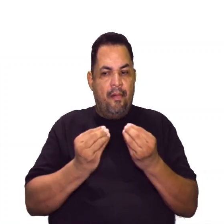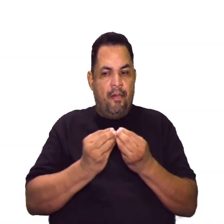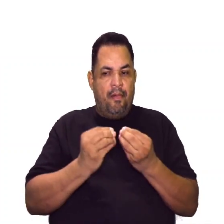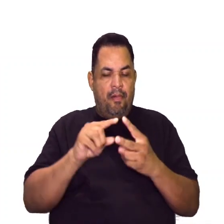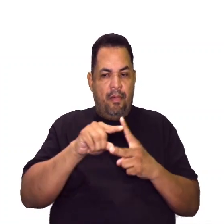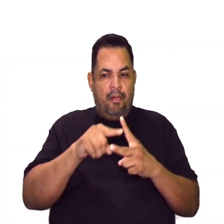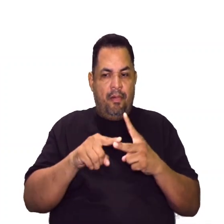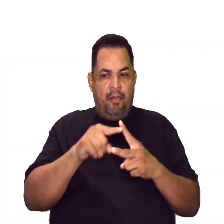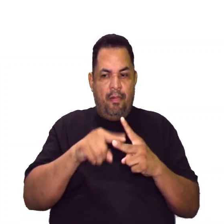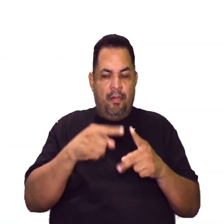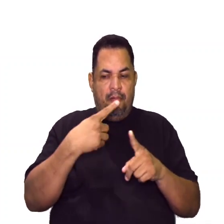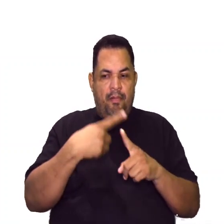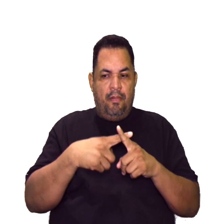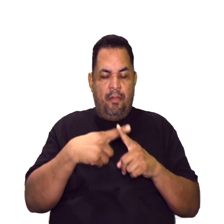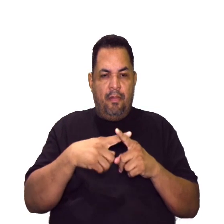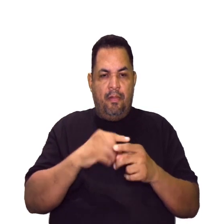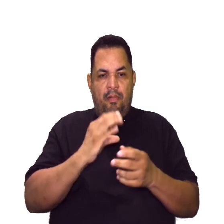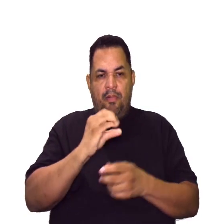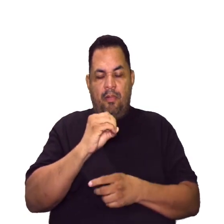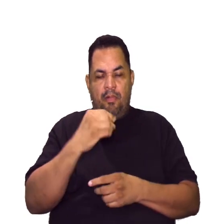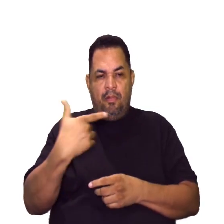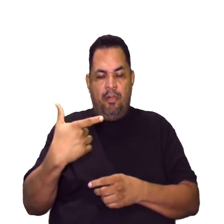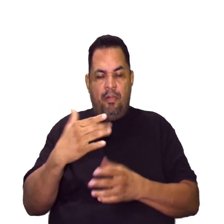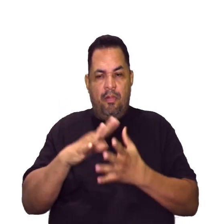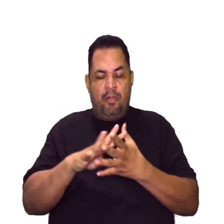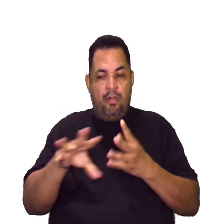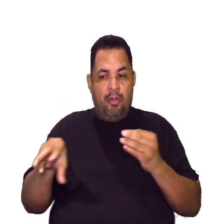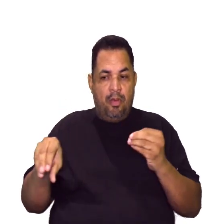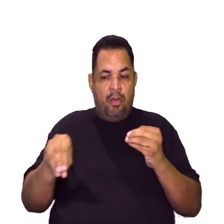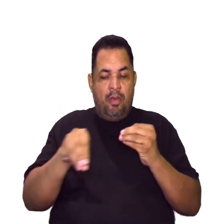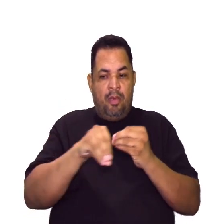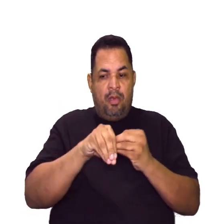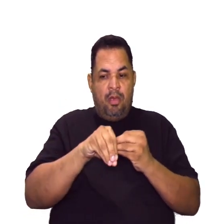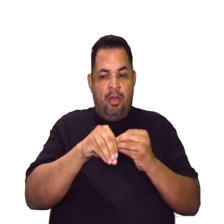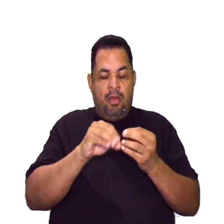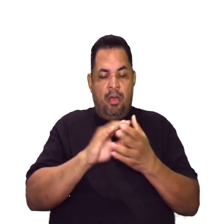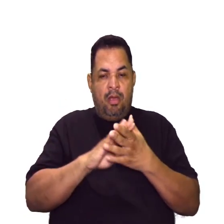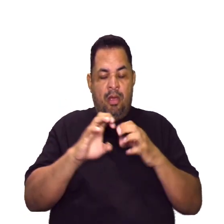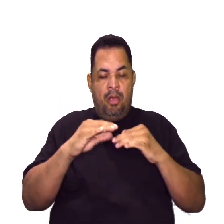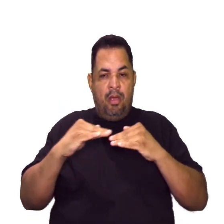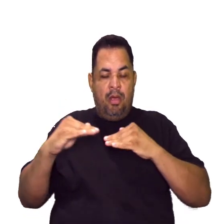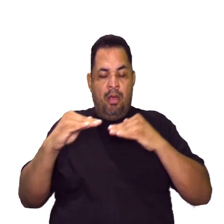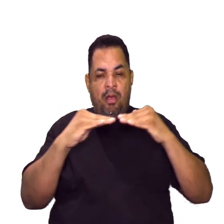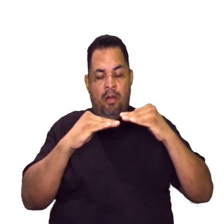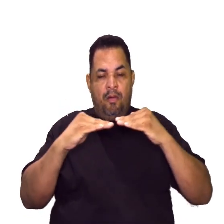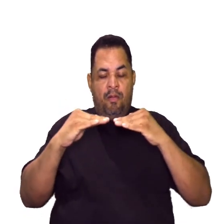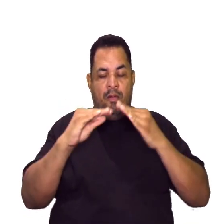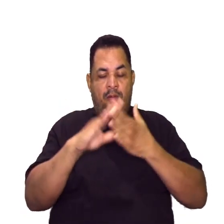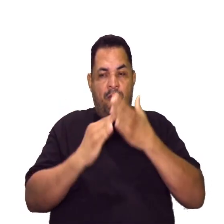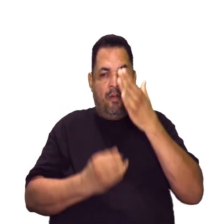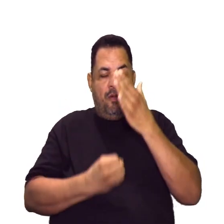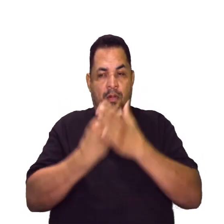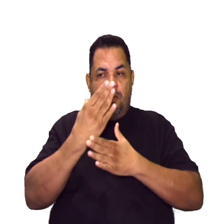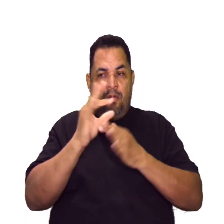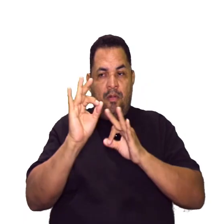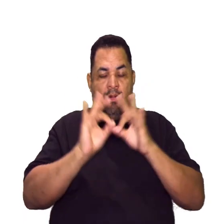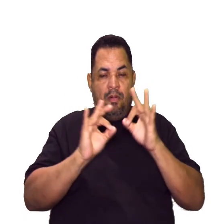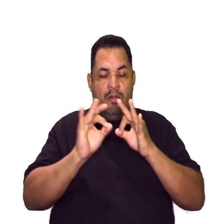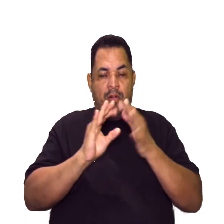angular porque o oxigênio, quando adquire sua estabilidade, sobra pares de elétrons, formando um ângulo.